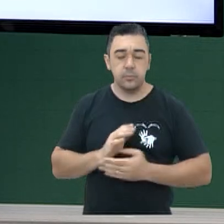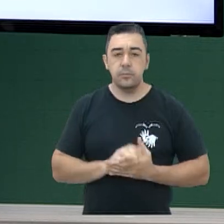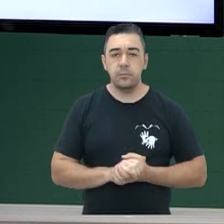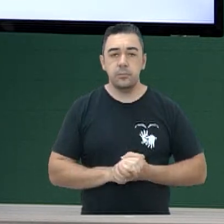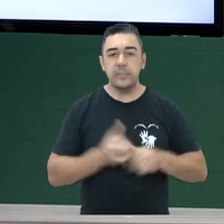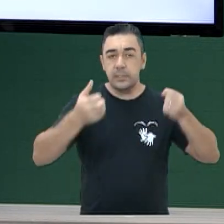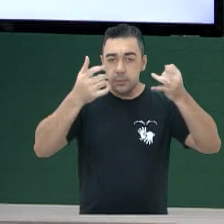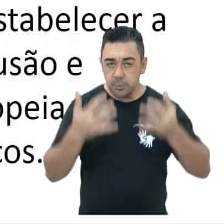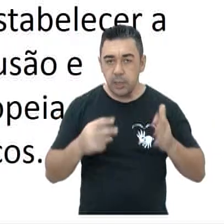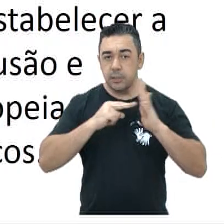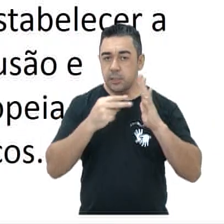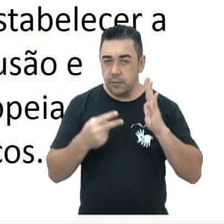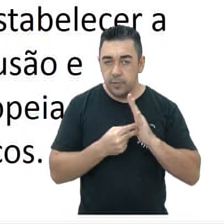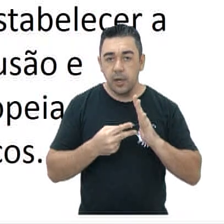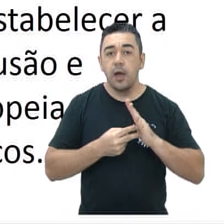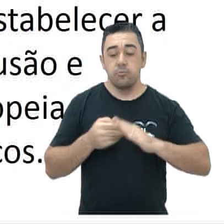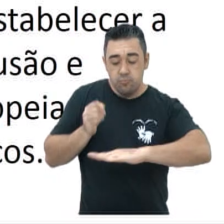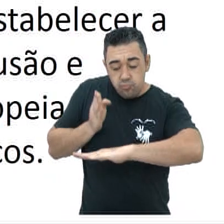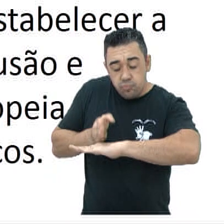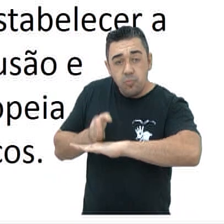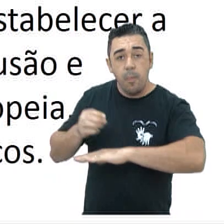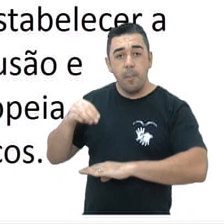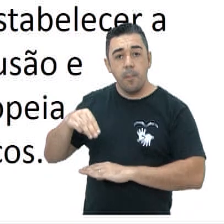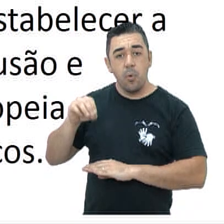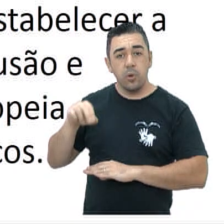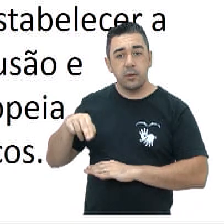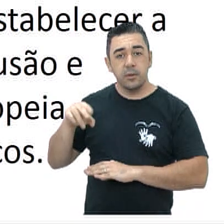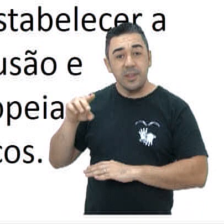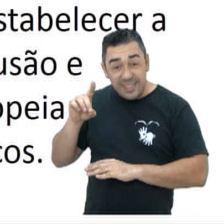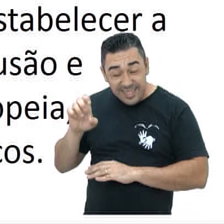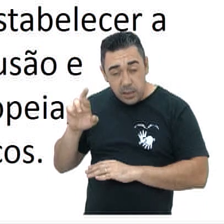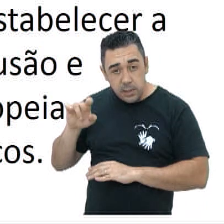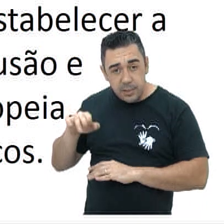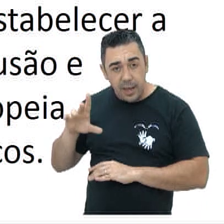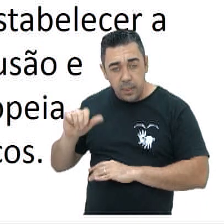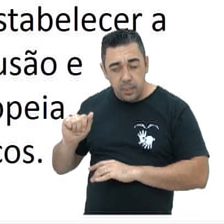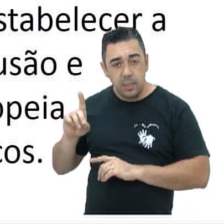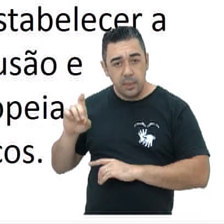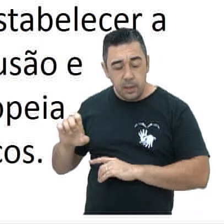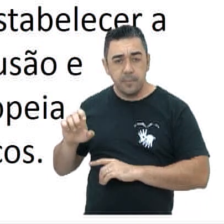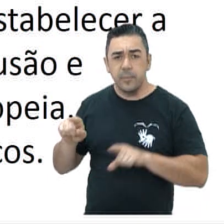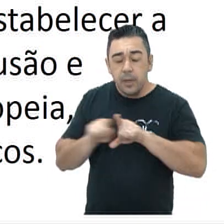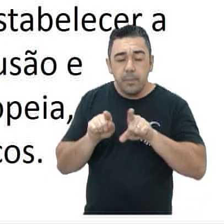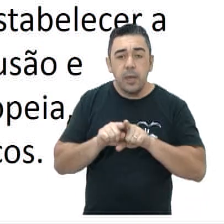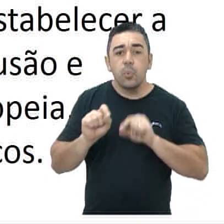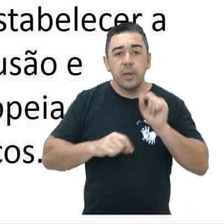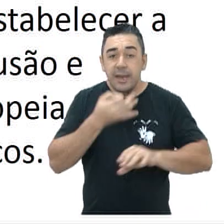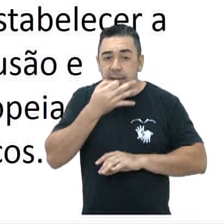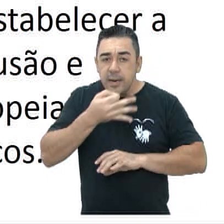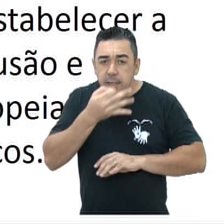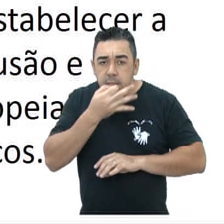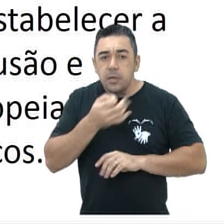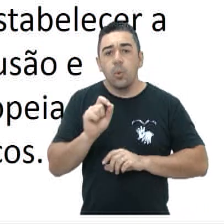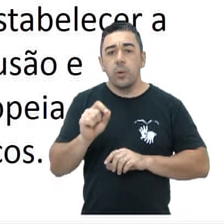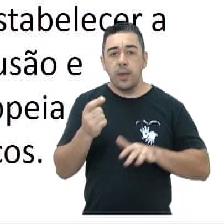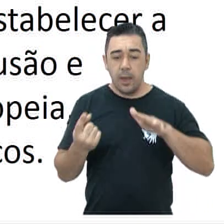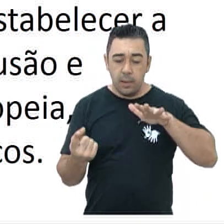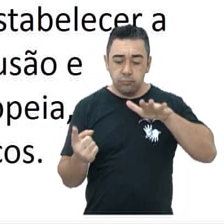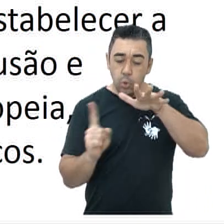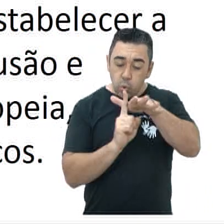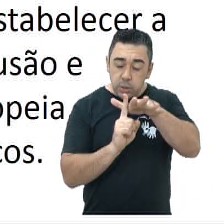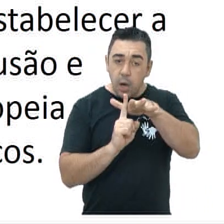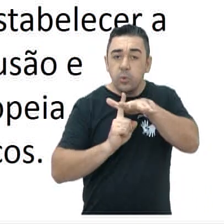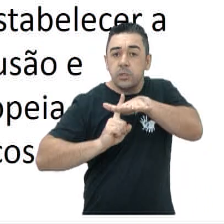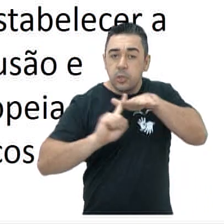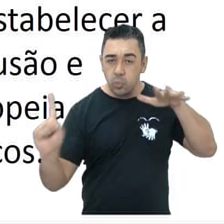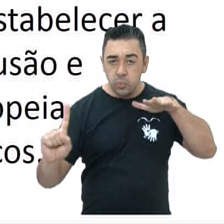explicar o significado da modernidade, estabelecer análise crítica quanto às suas lógicas de inclusão e exclusão. Porque a gente tem que pensar